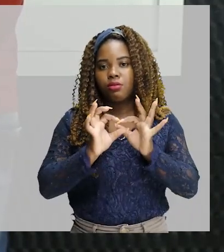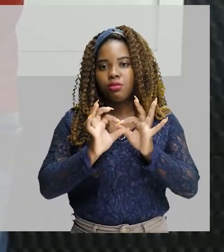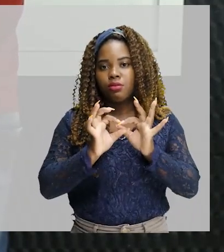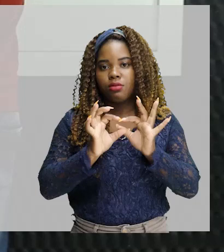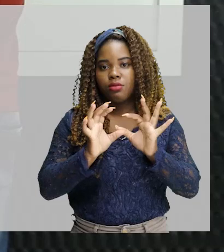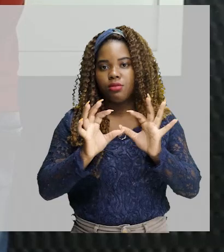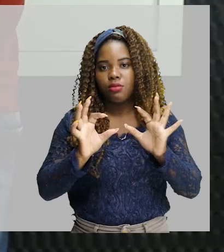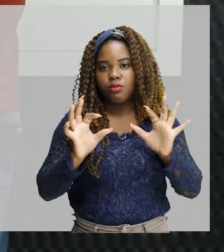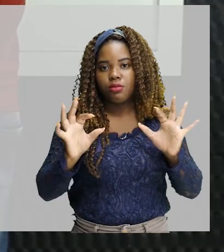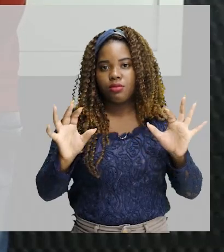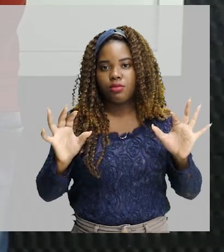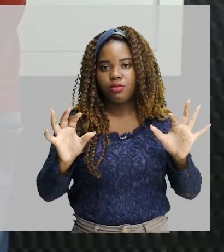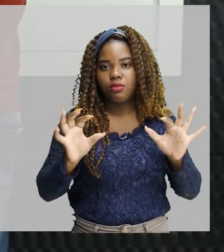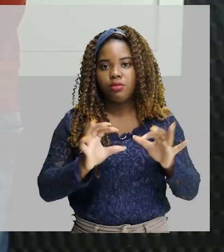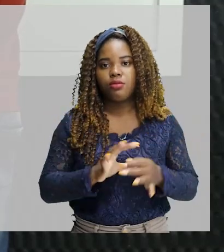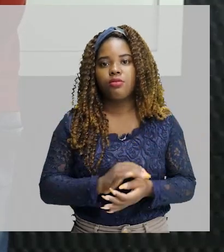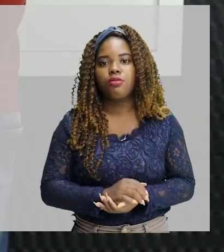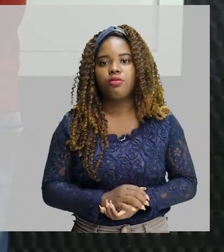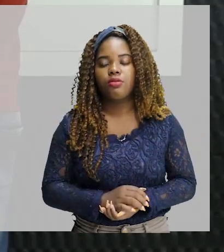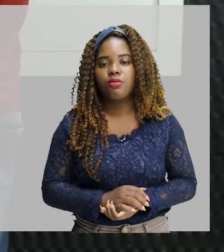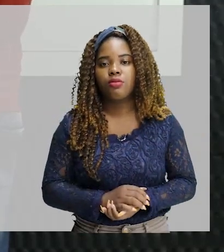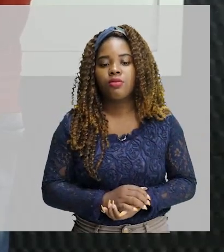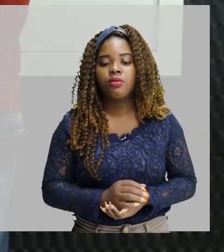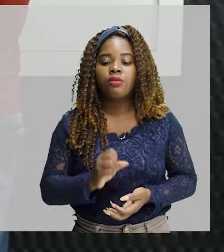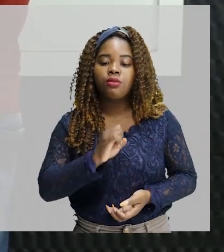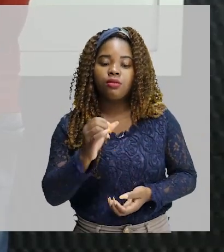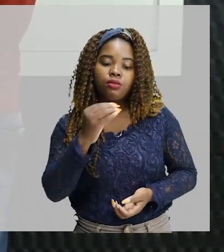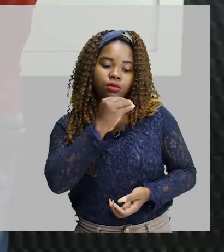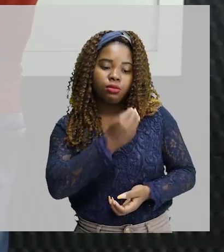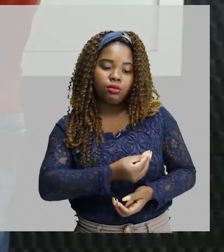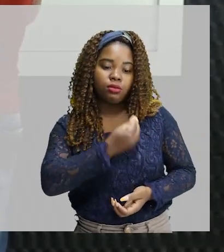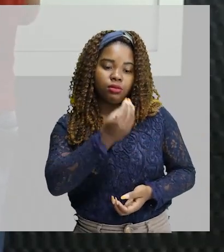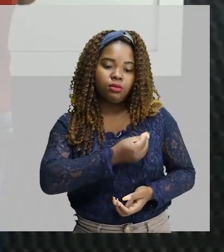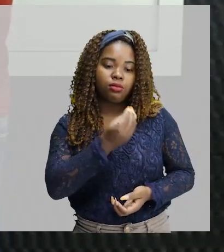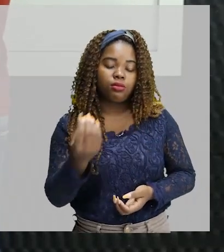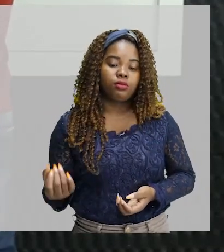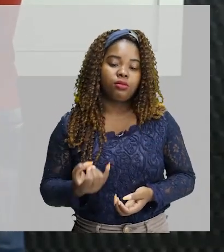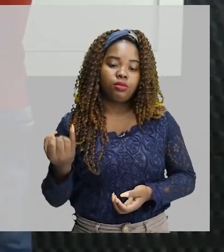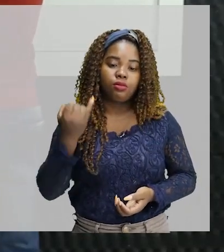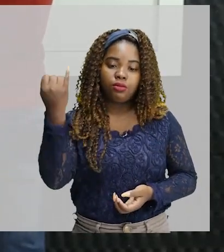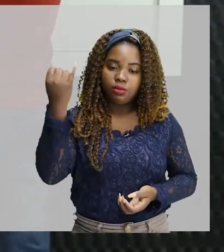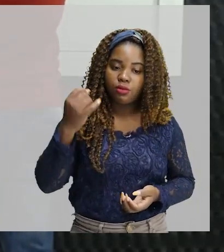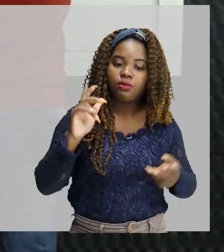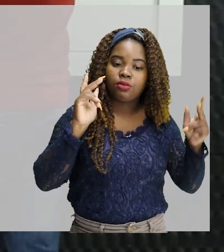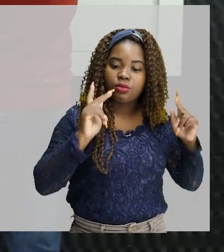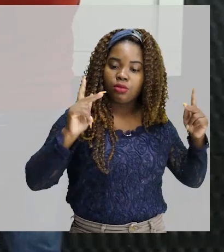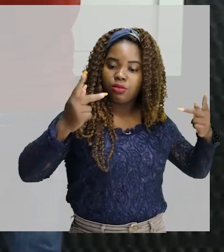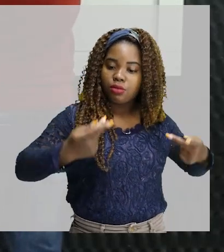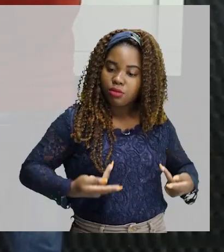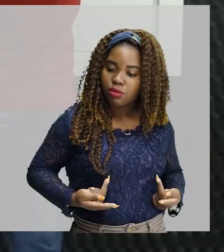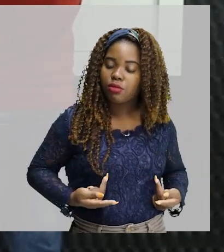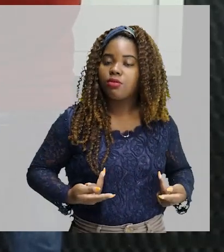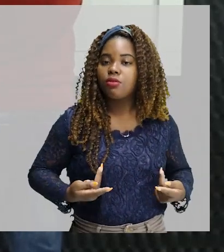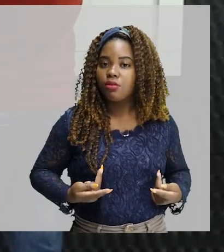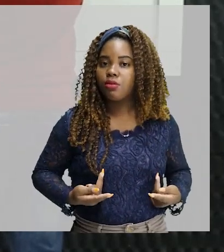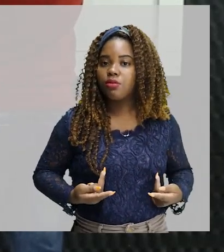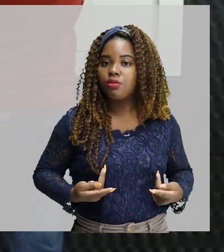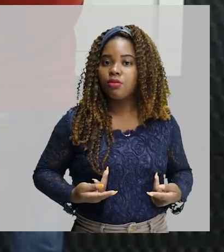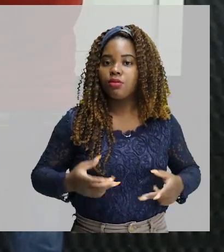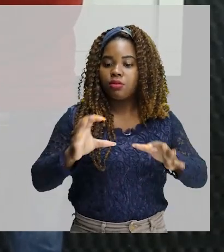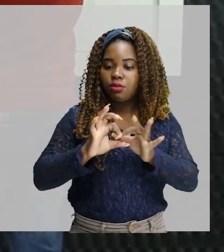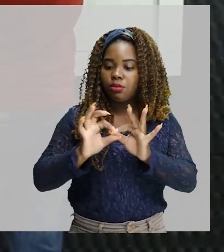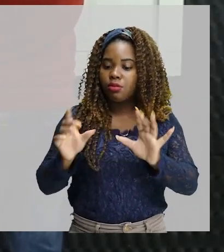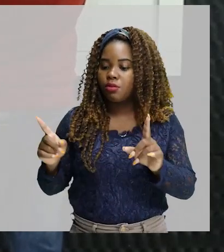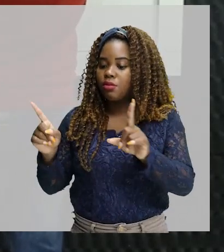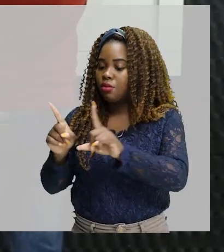liberdade. Ok? Se a existência é um elemento fundamental para o ser humano, então a